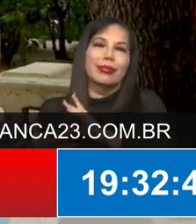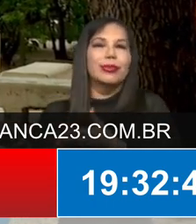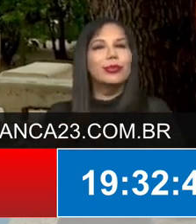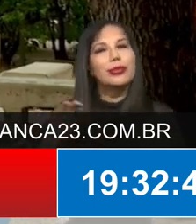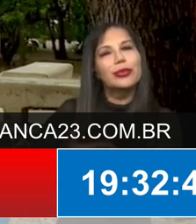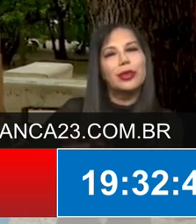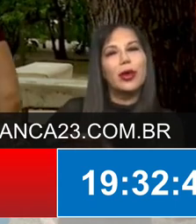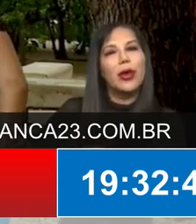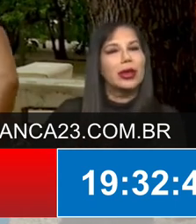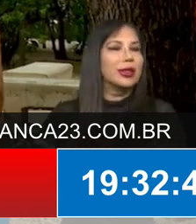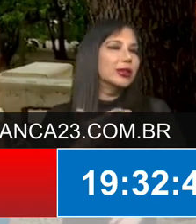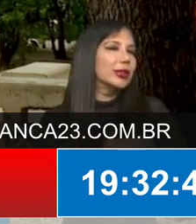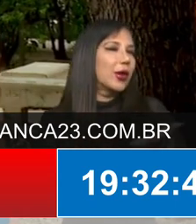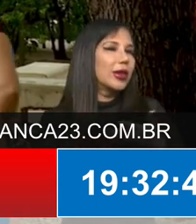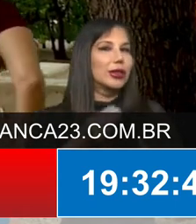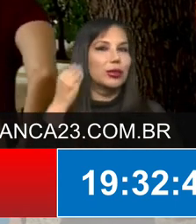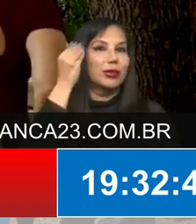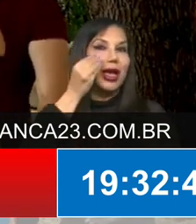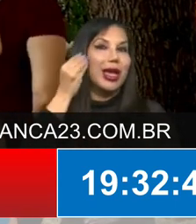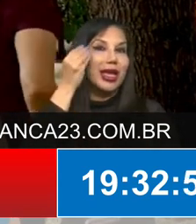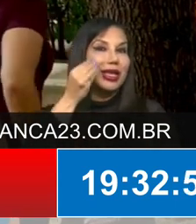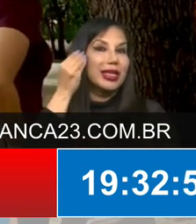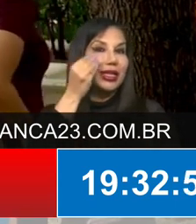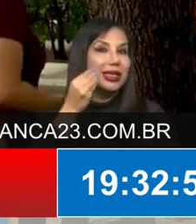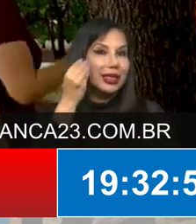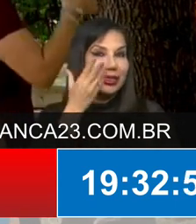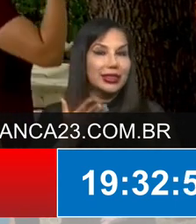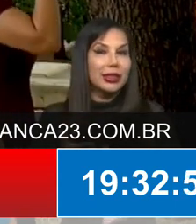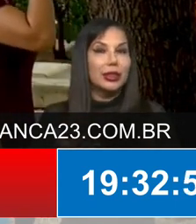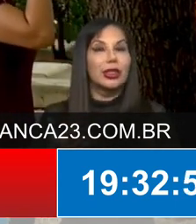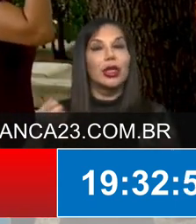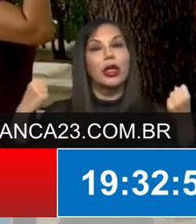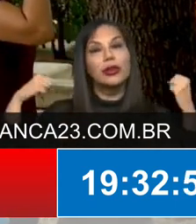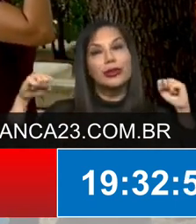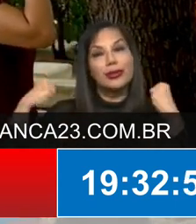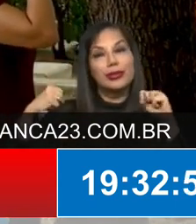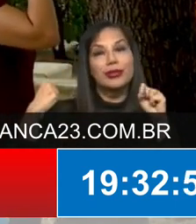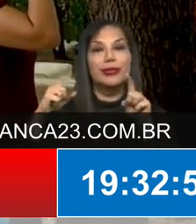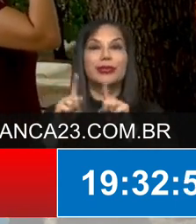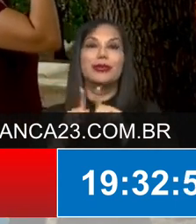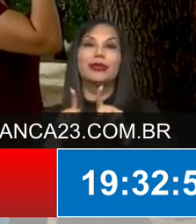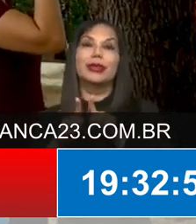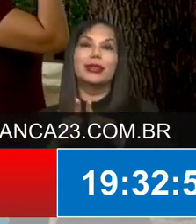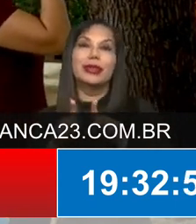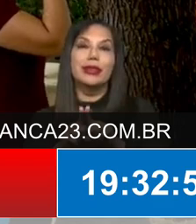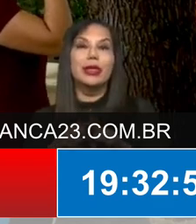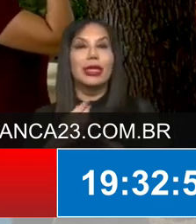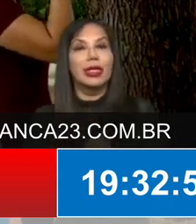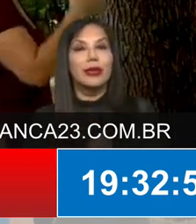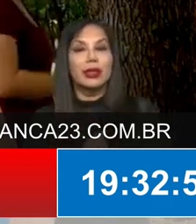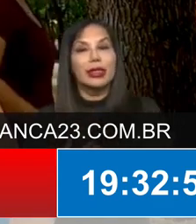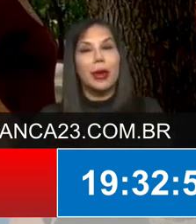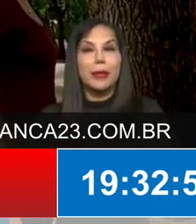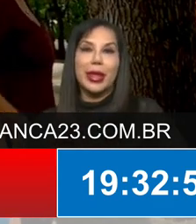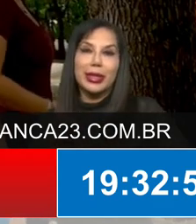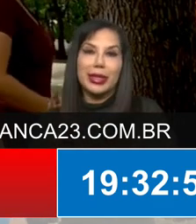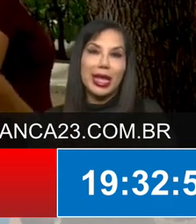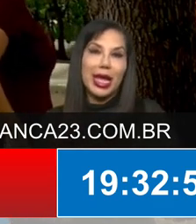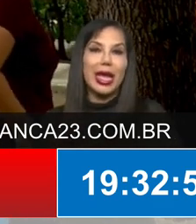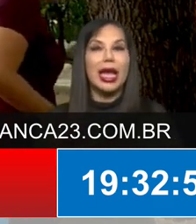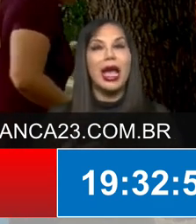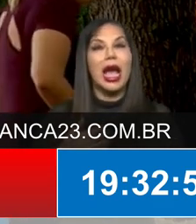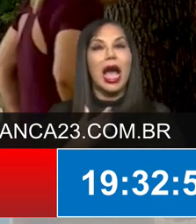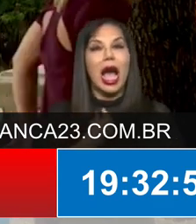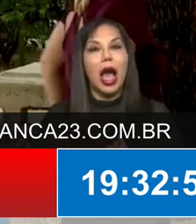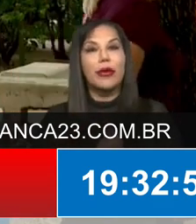muita experiência tanto de de de atividade física quanto de de da vida materna da vida de